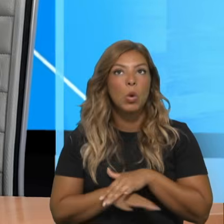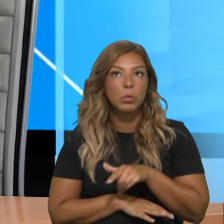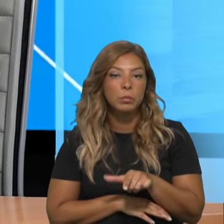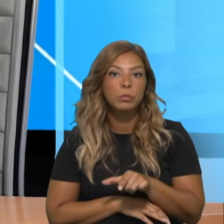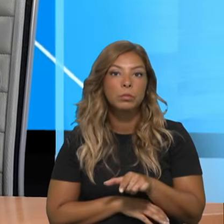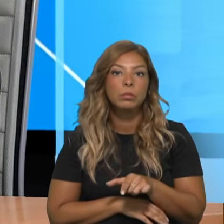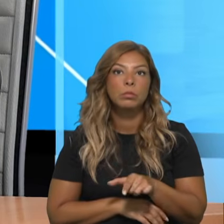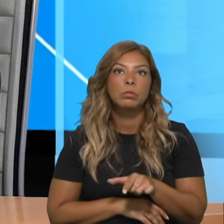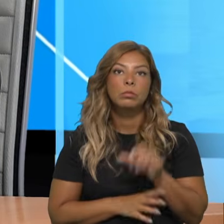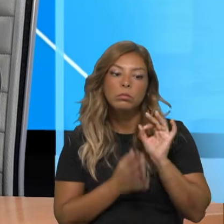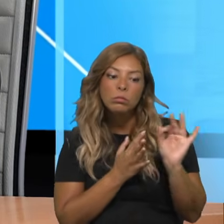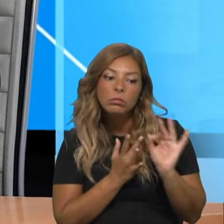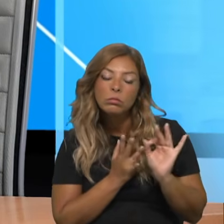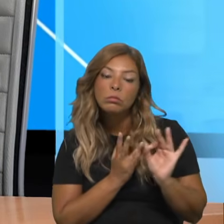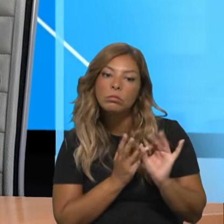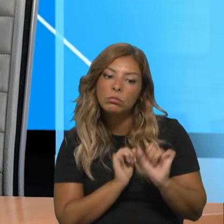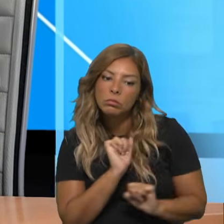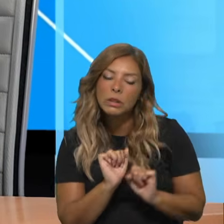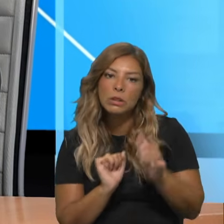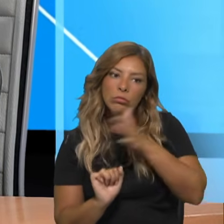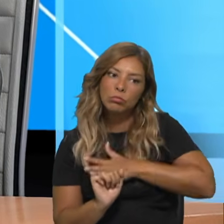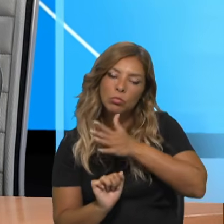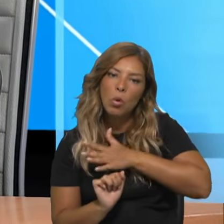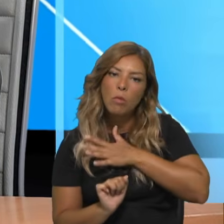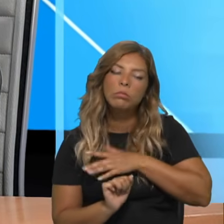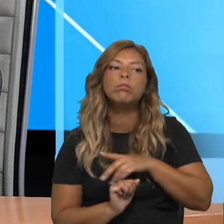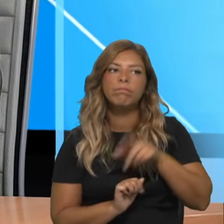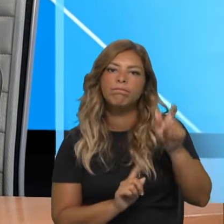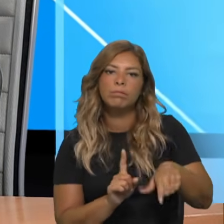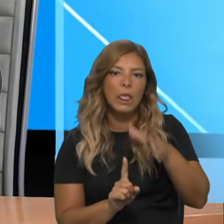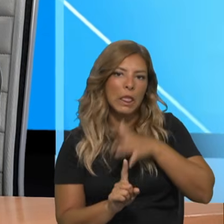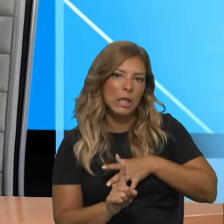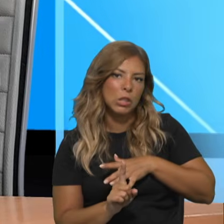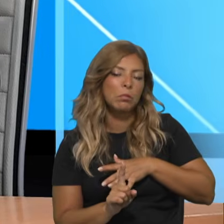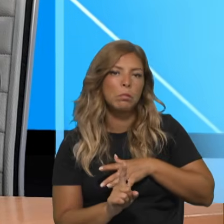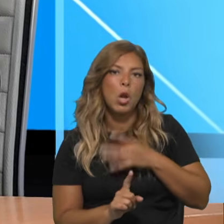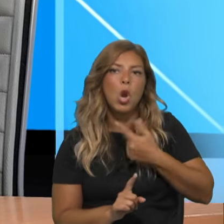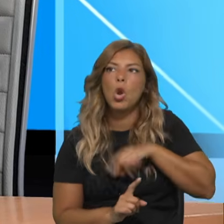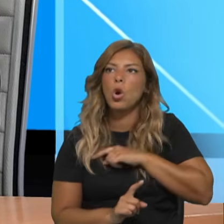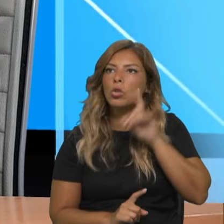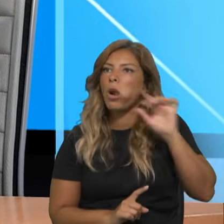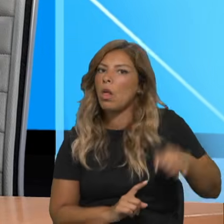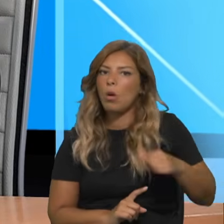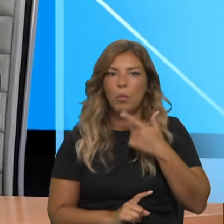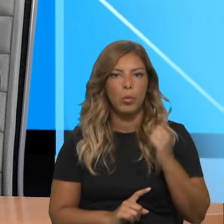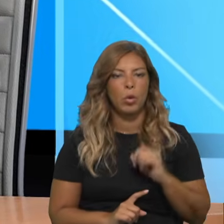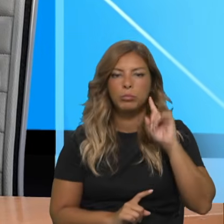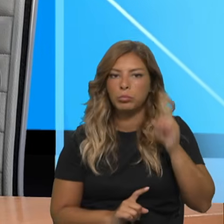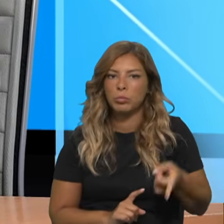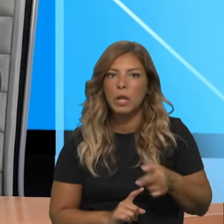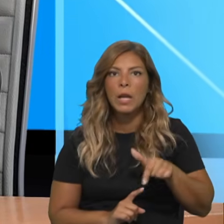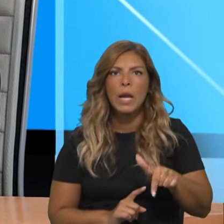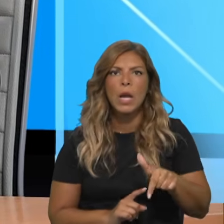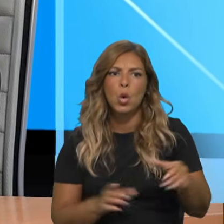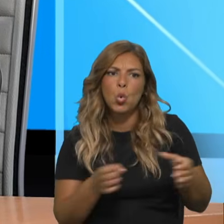Na caracterização desta situação, ele disse-nos, e não podemos negar isso, que da parte destes grupos insurgentes, chamados insurgentes,